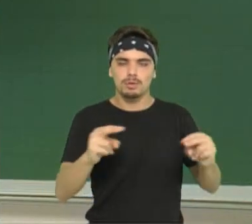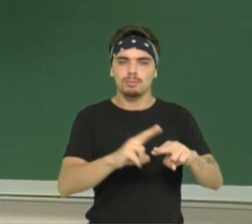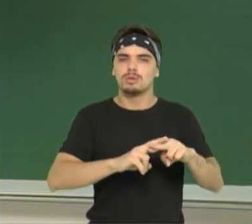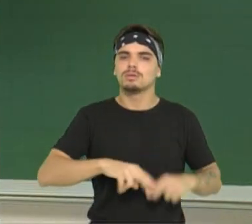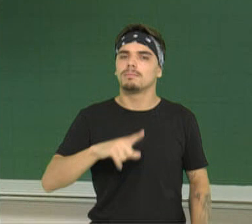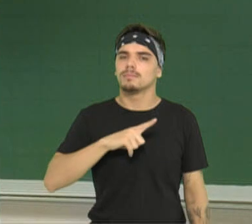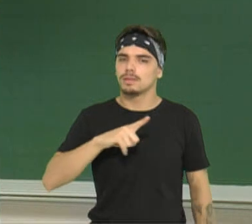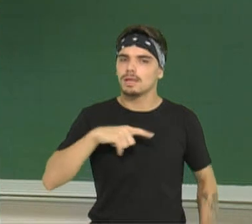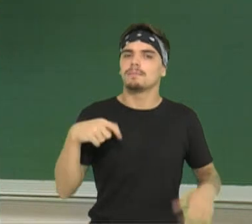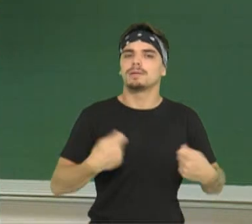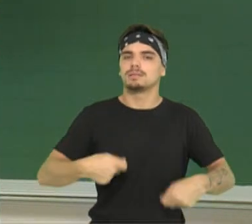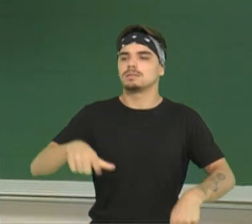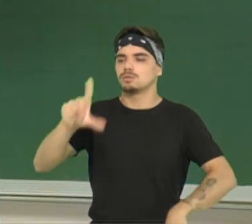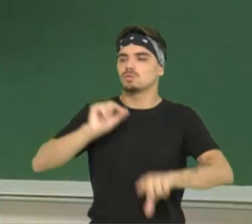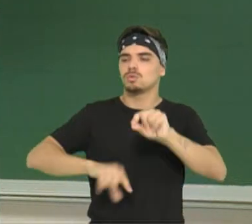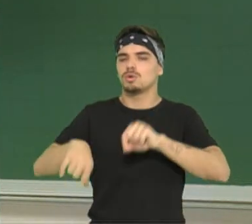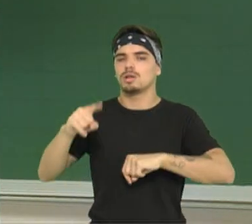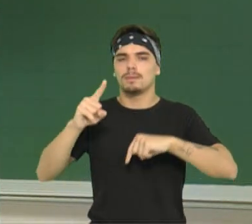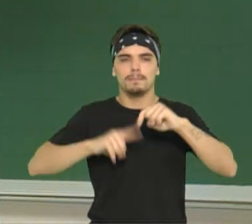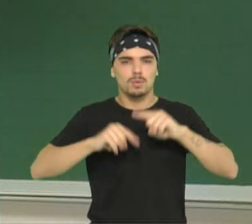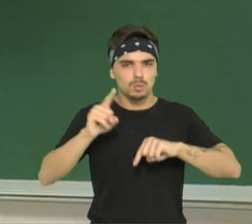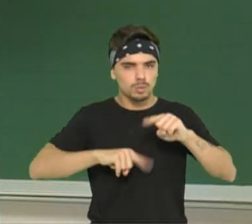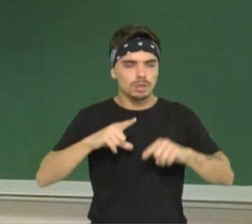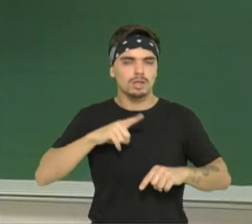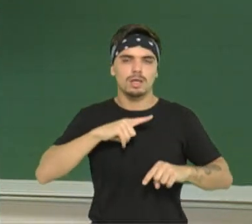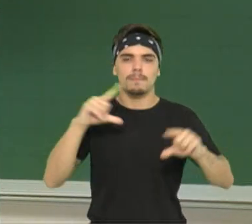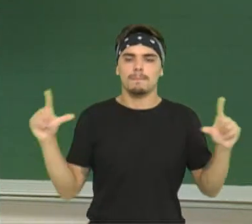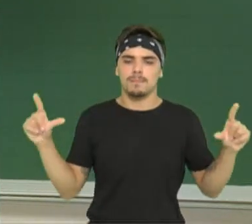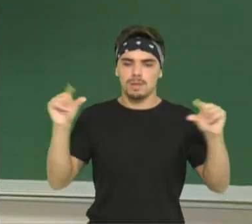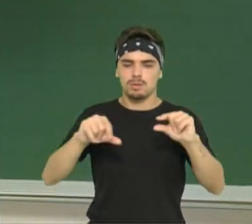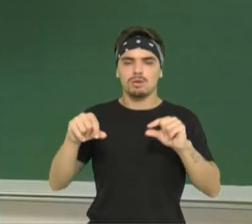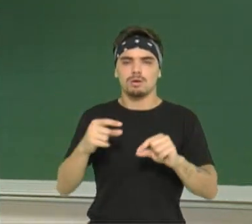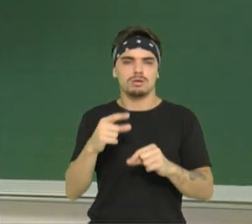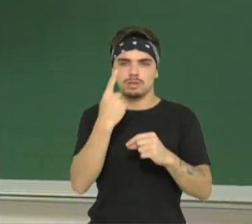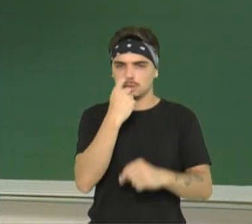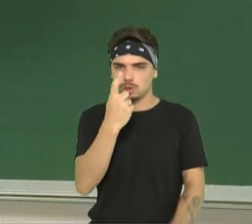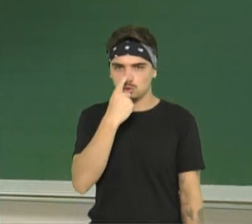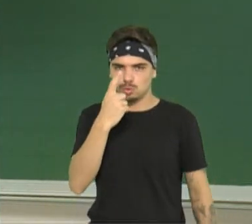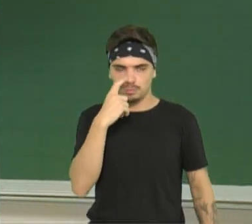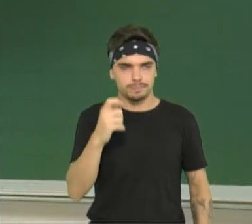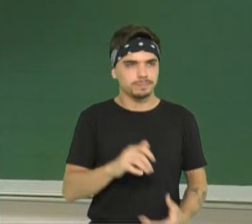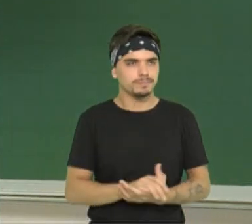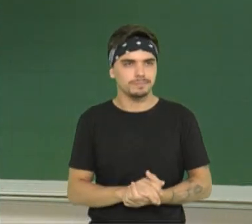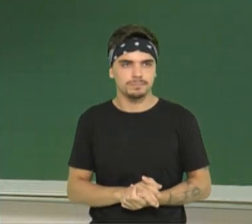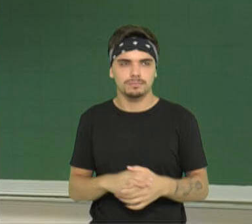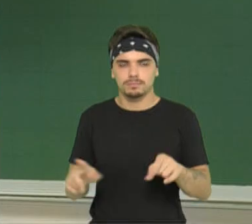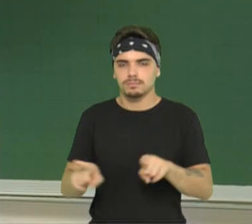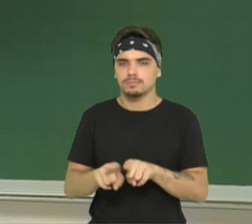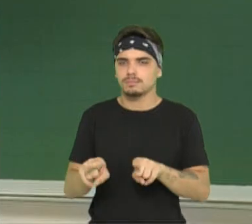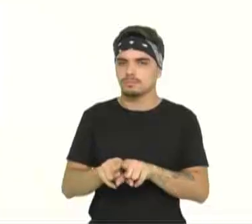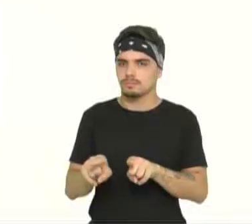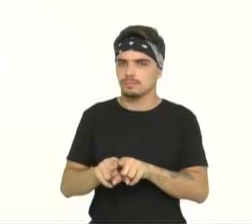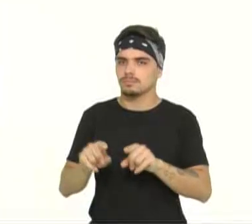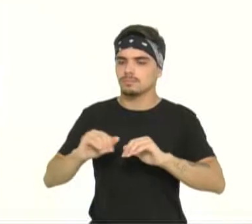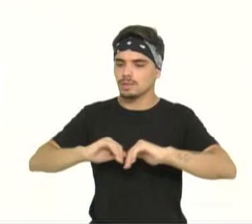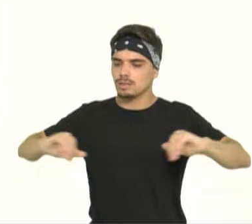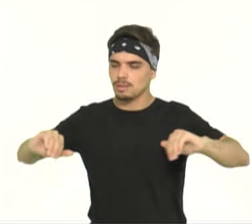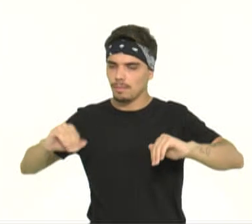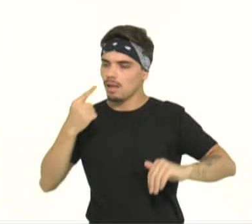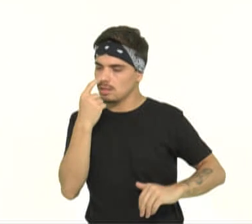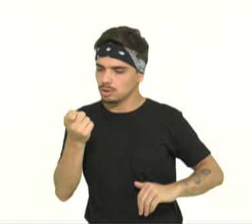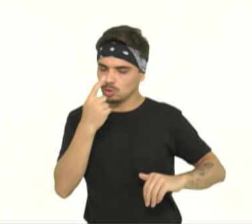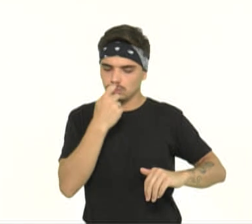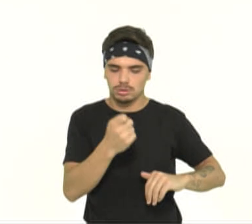optar por produtos que tenham menor resíduos ao serem utilizados. Separar o lixo, ou